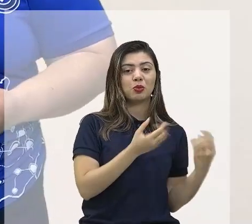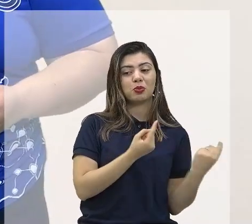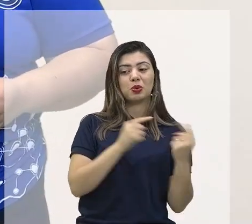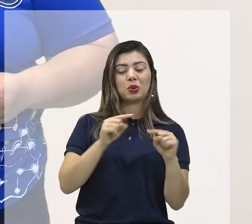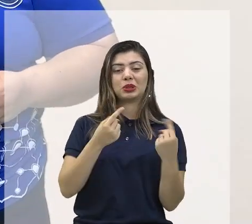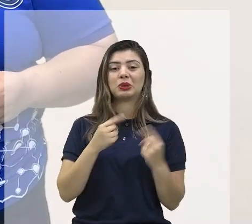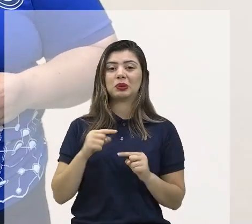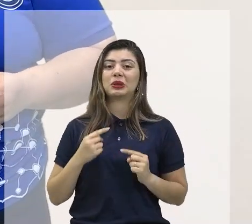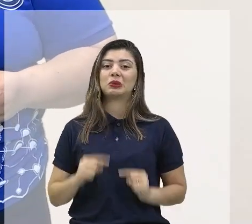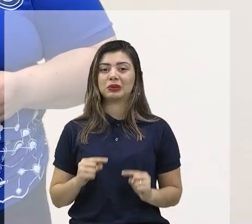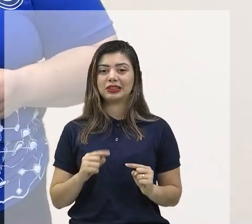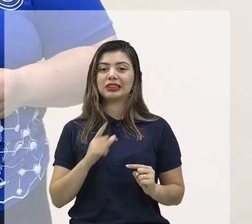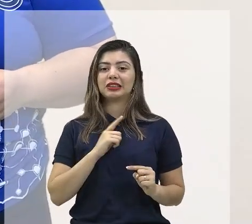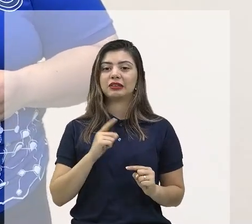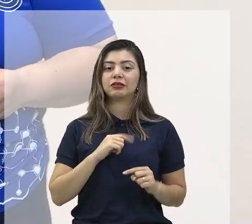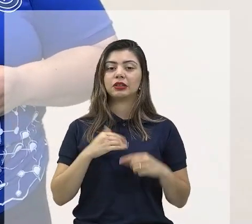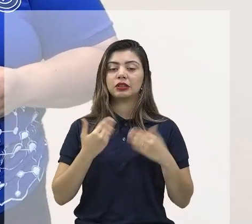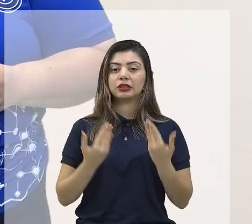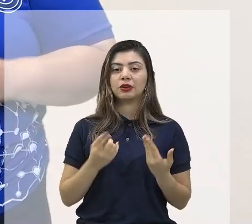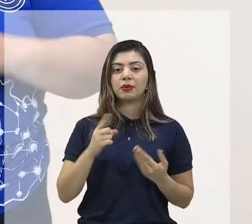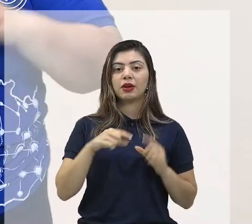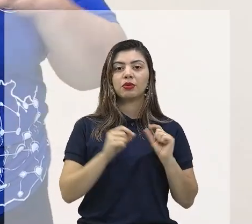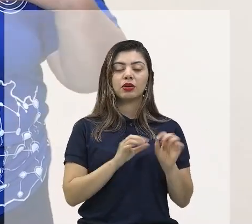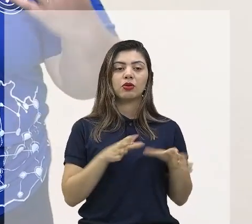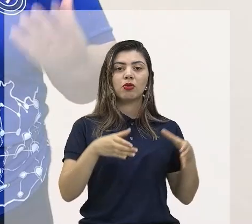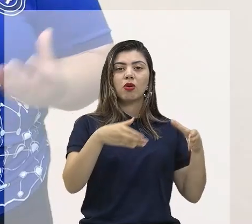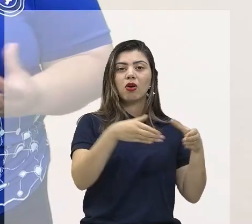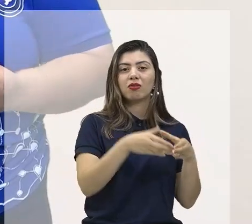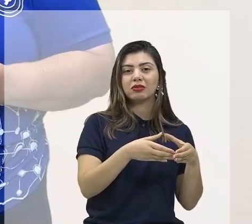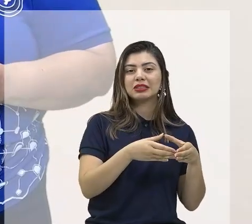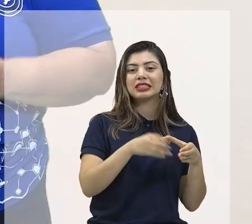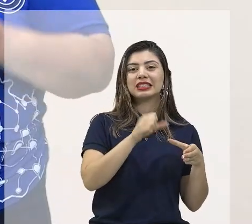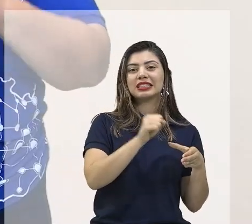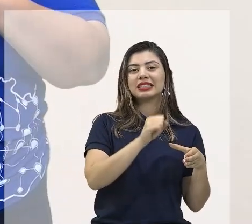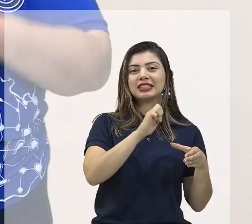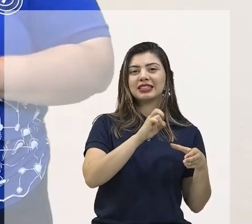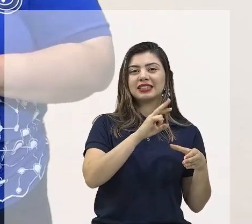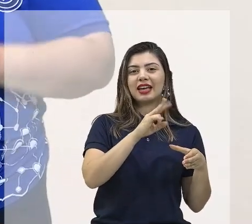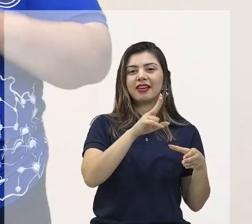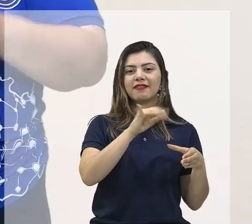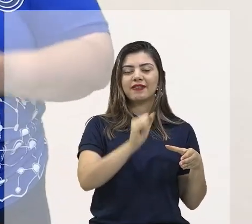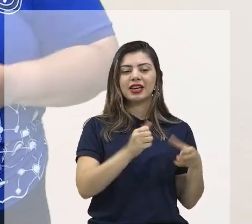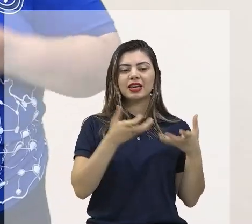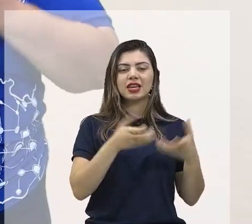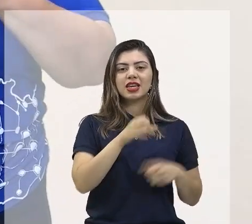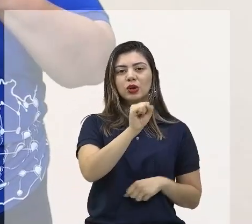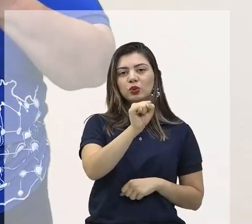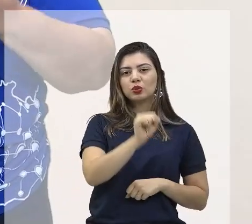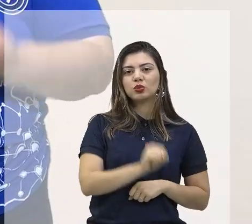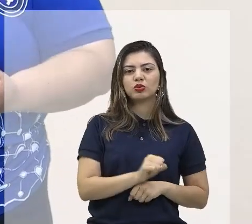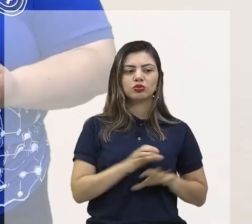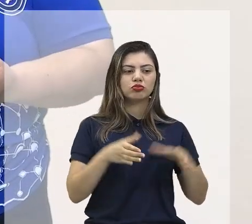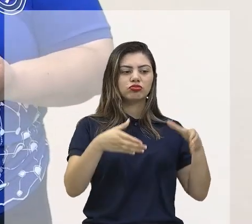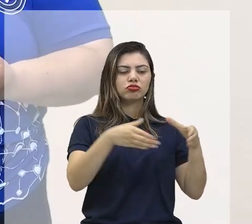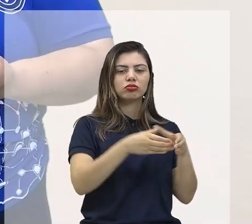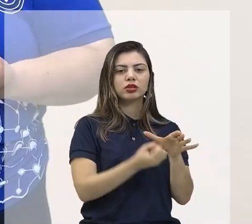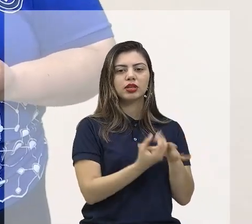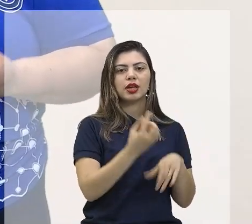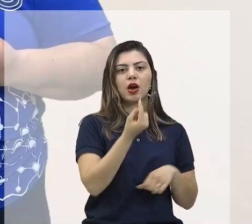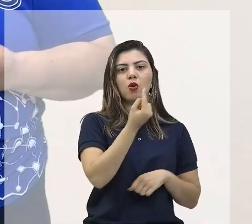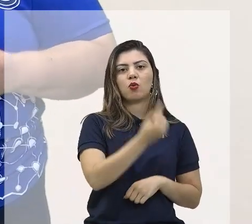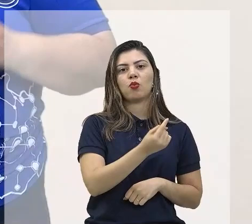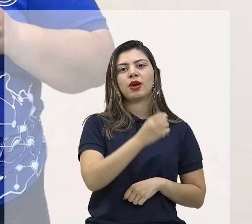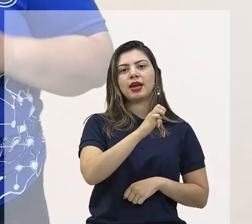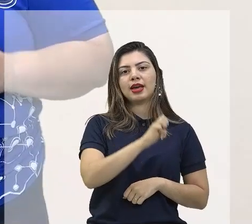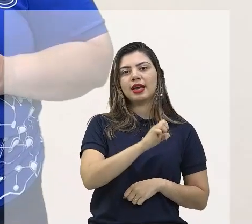Negra, organização sérvia que defendia a unificação dos eslavos no sul sob o ideal do